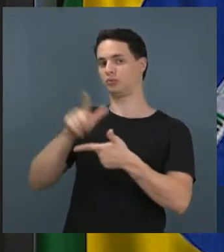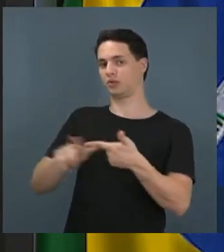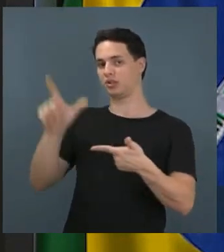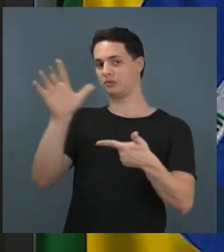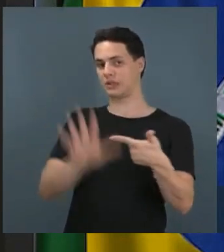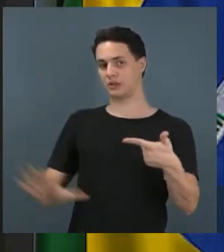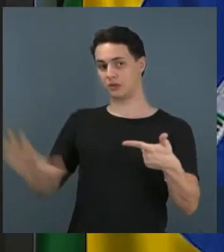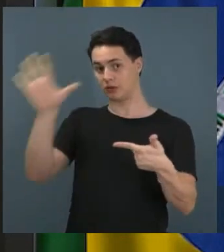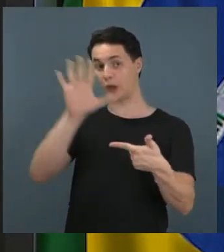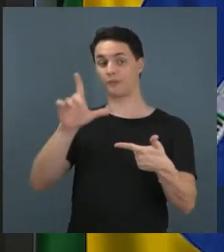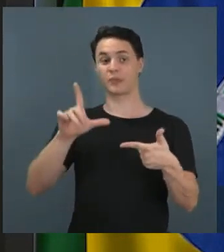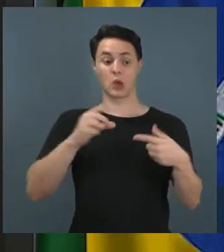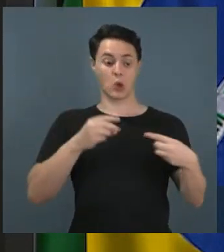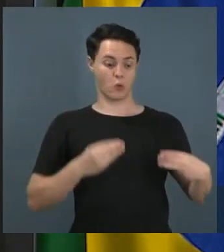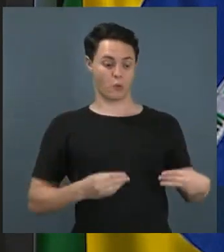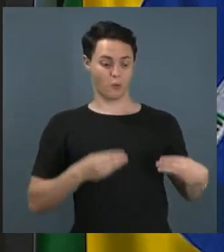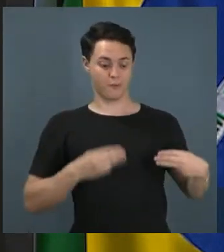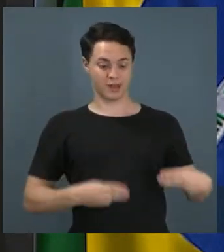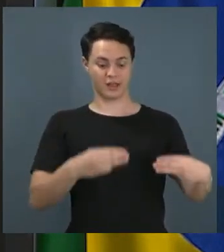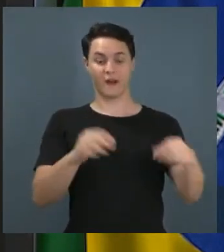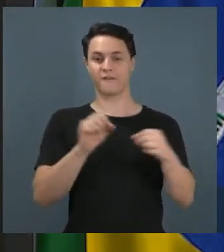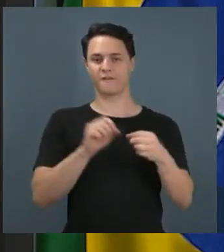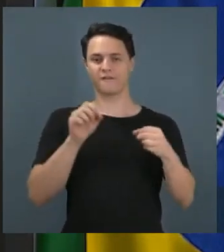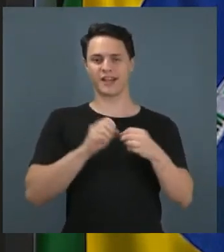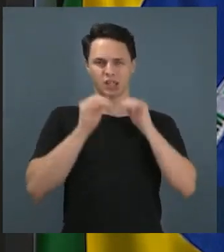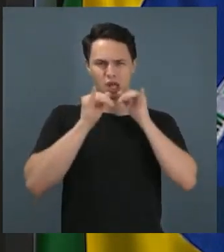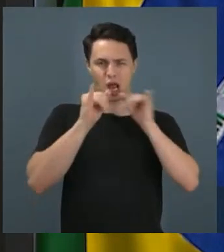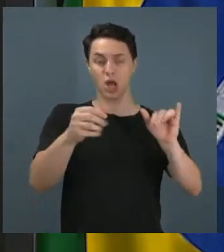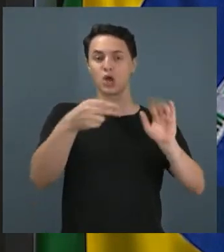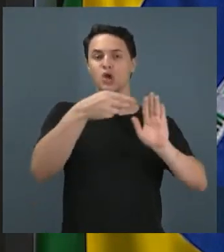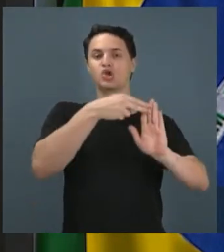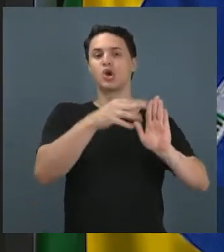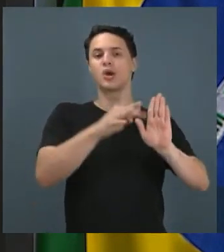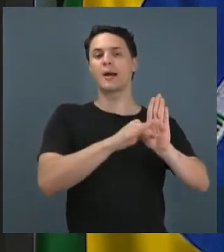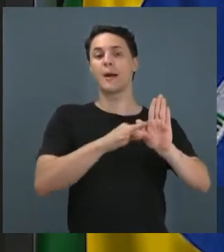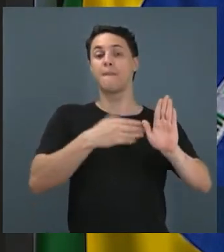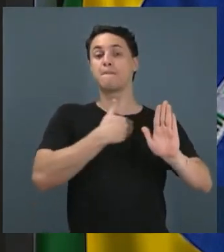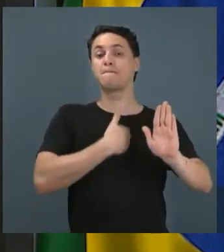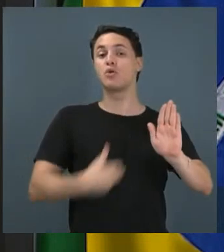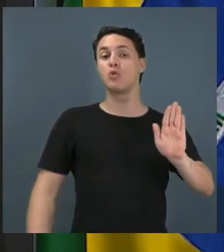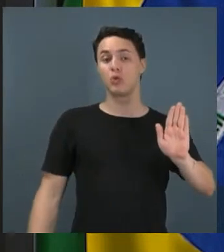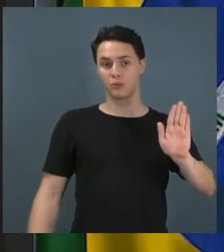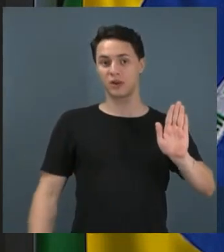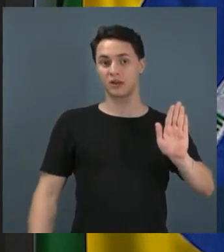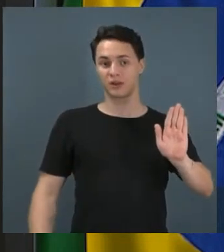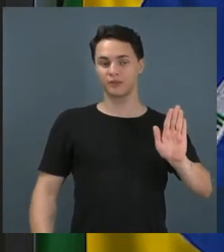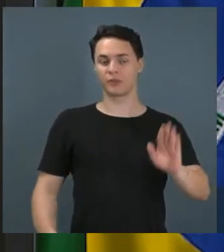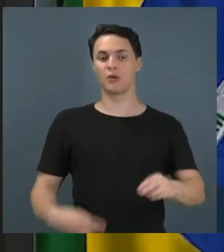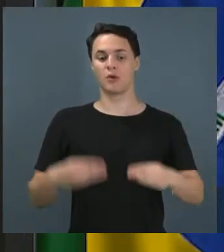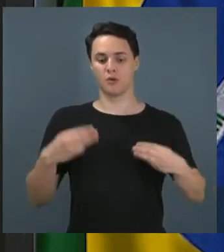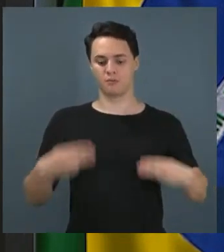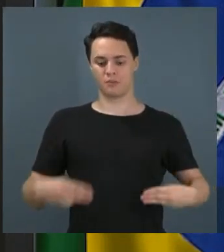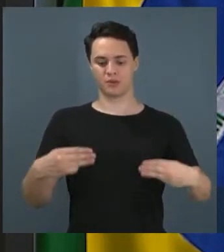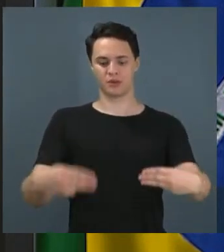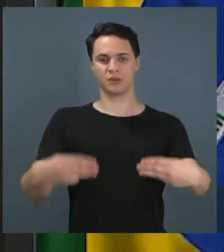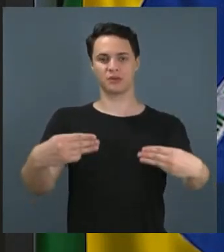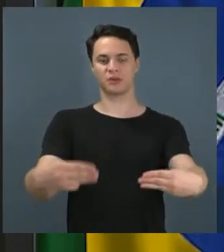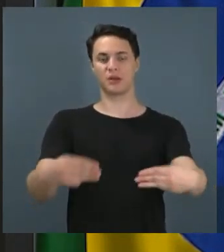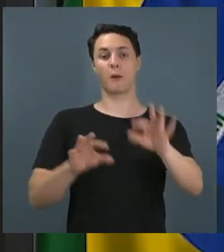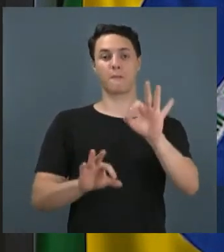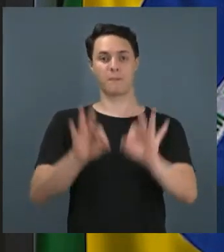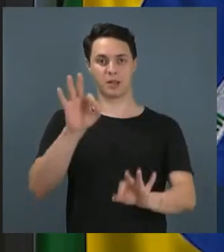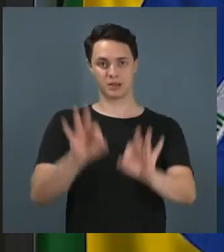nota pública, com muita robustez em argumentos, o Ministério do